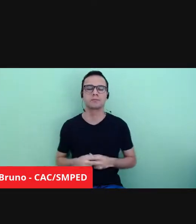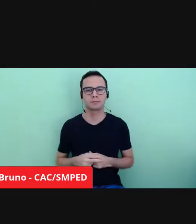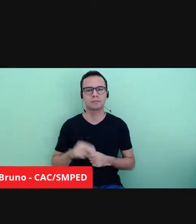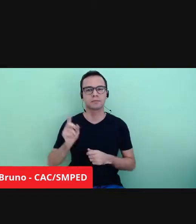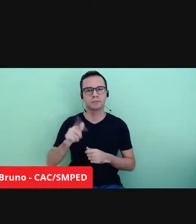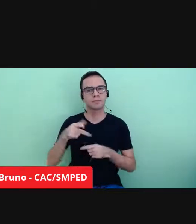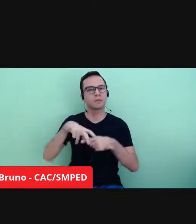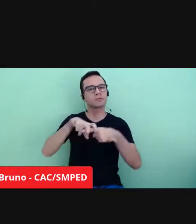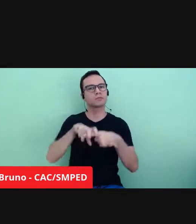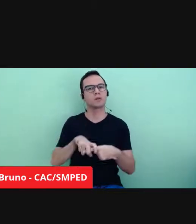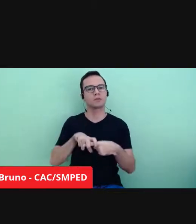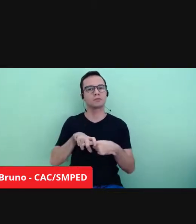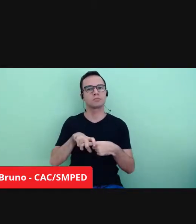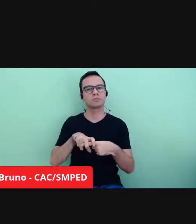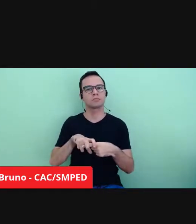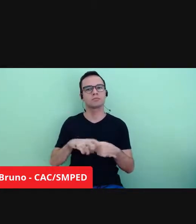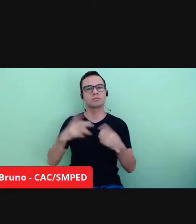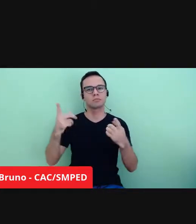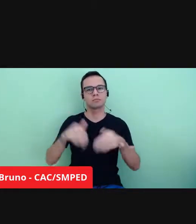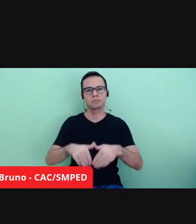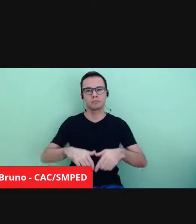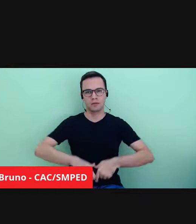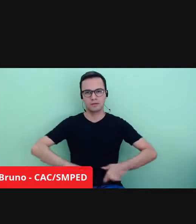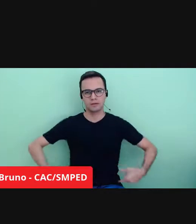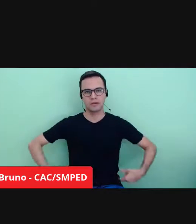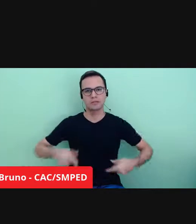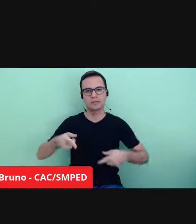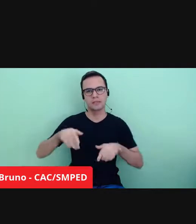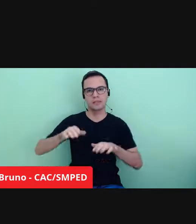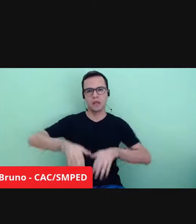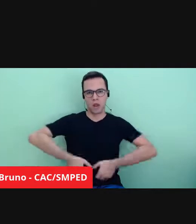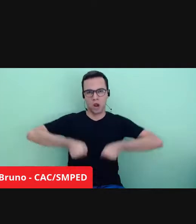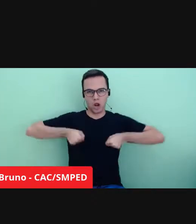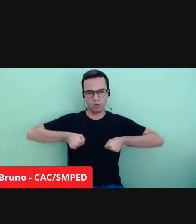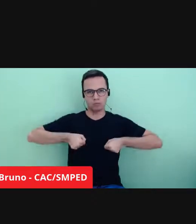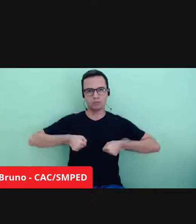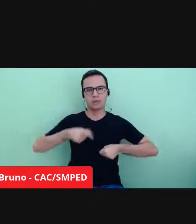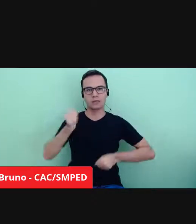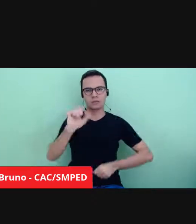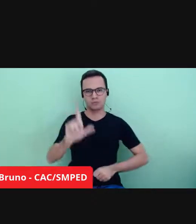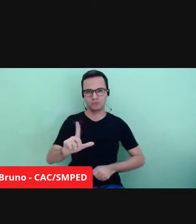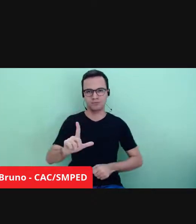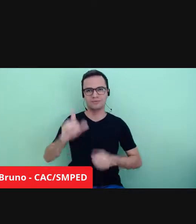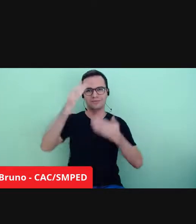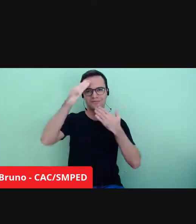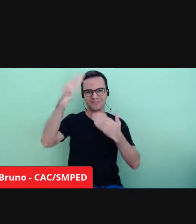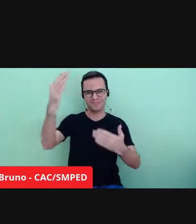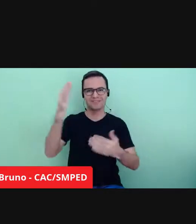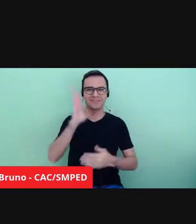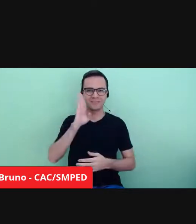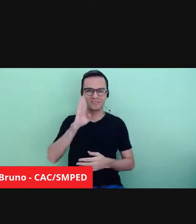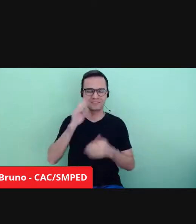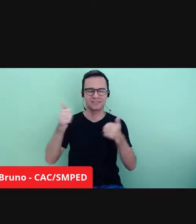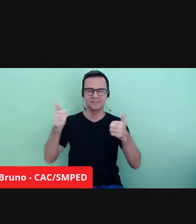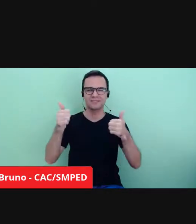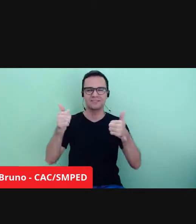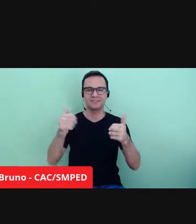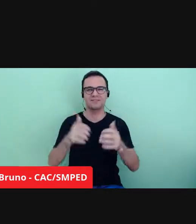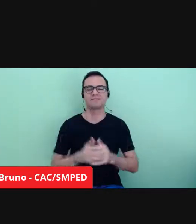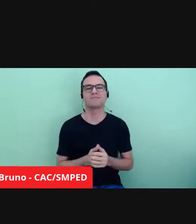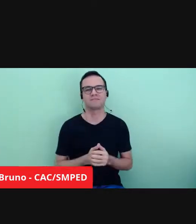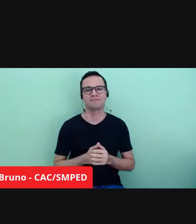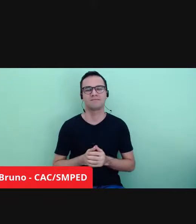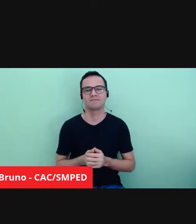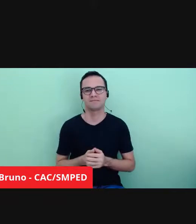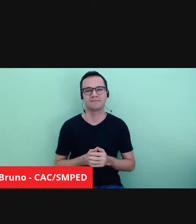está sentado e aparece também um pedaço da calça jeans na cor azul. Obrigada, viu, Bruno, por estar aqui conosco